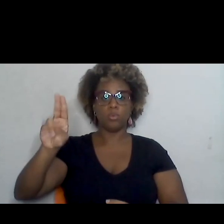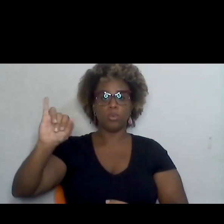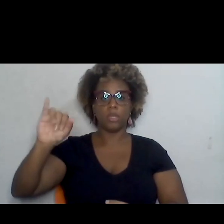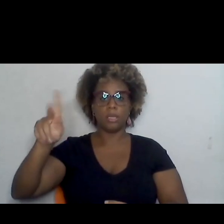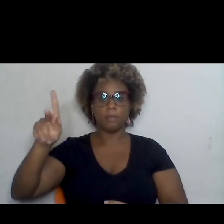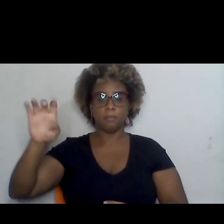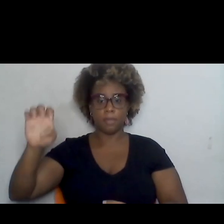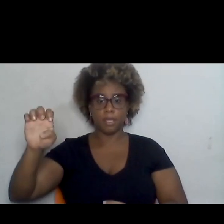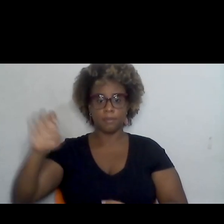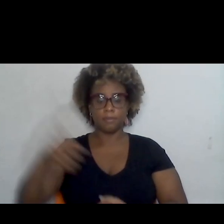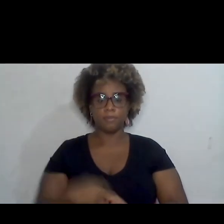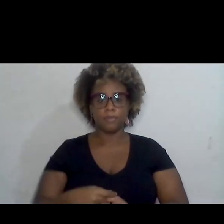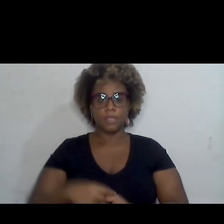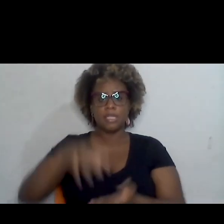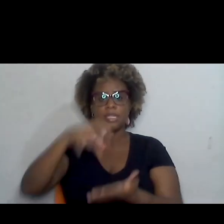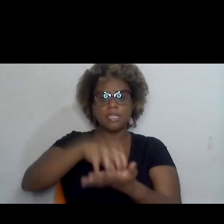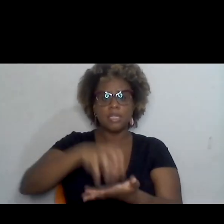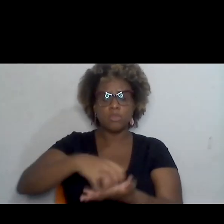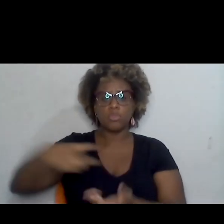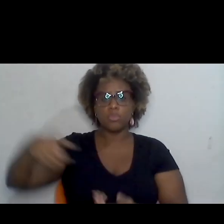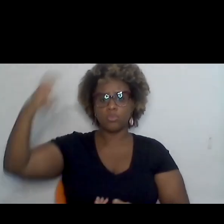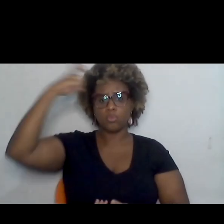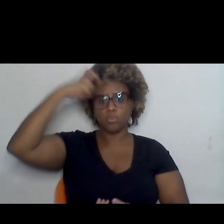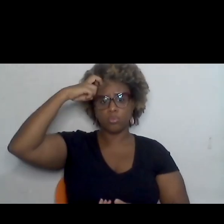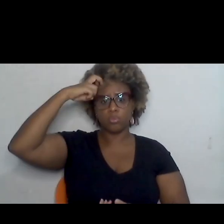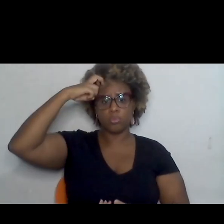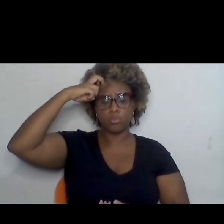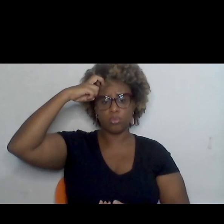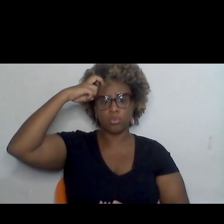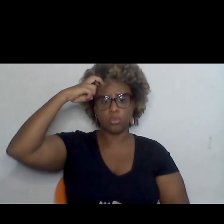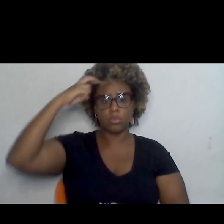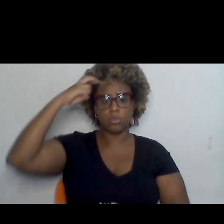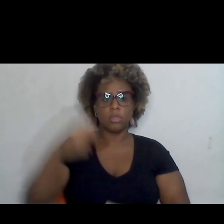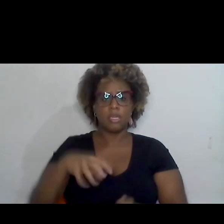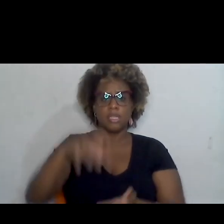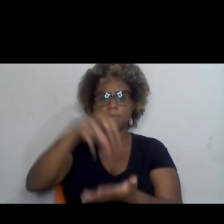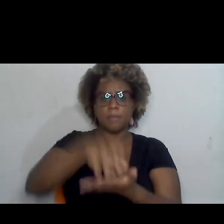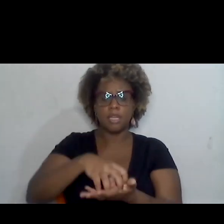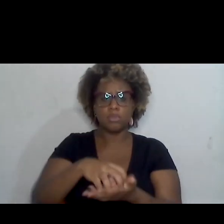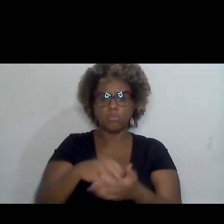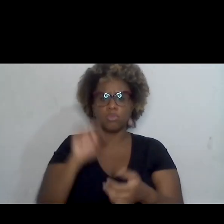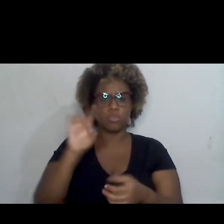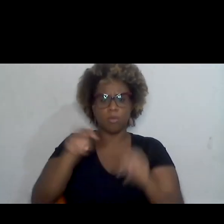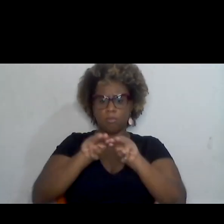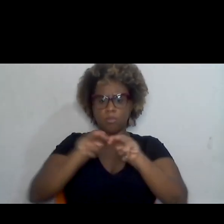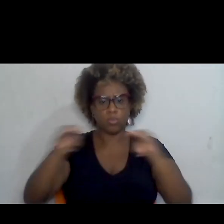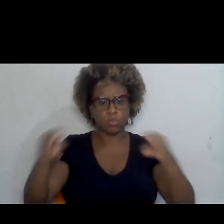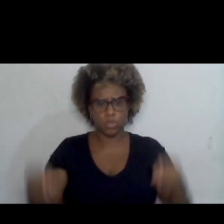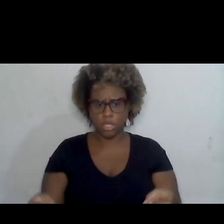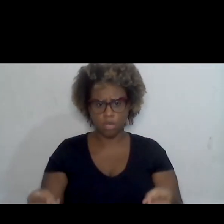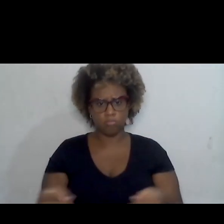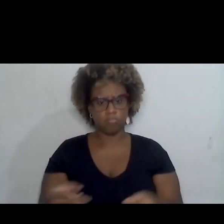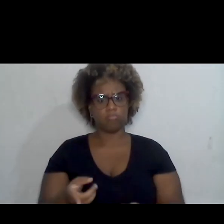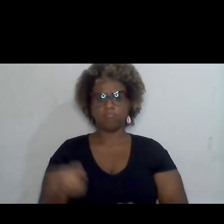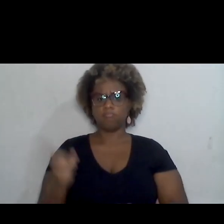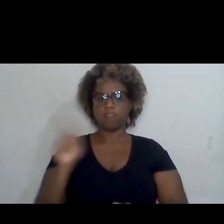de cultura é uma referência para todo o Vale do Jequitinhonha. Aquele espaço não pode ser só um museu, só um espaço para algum tipo